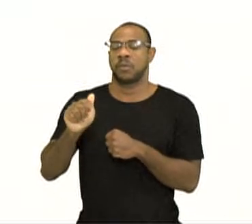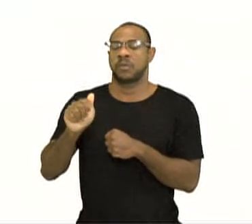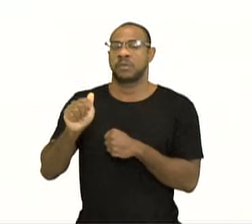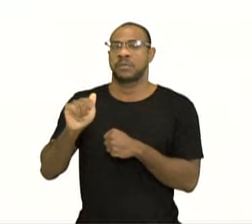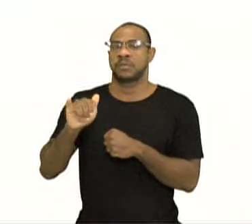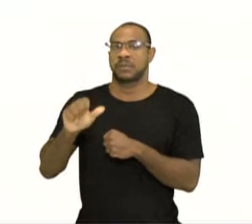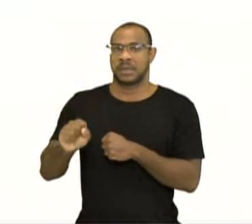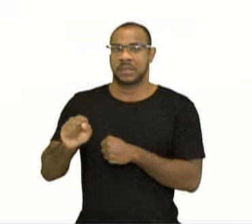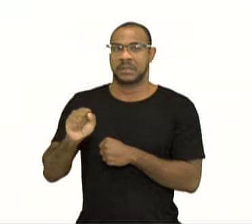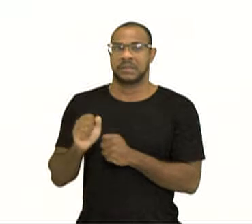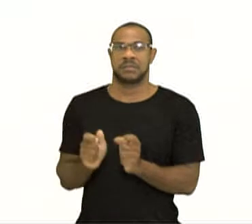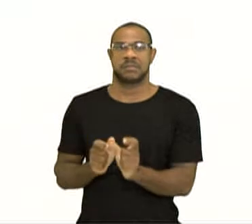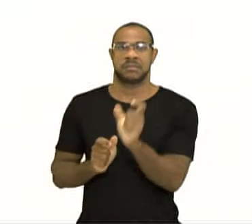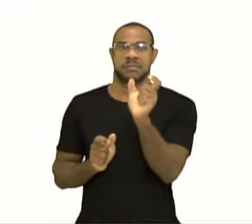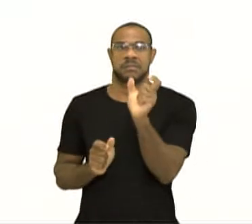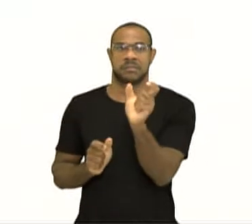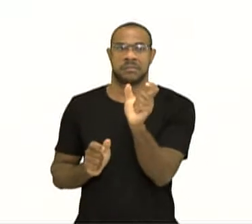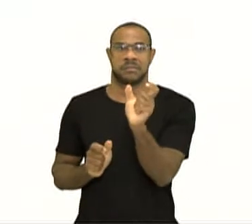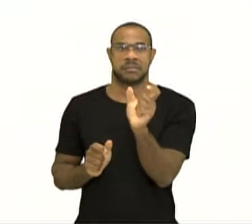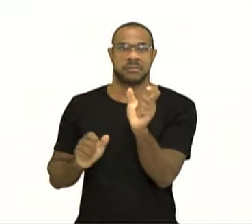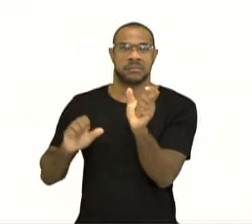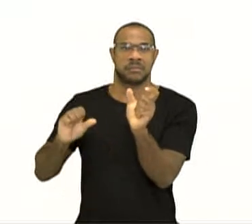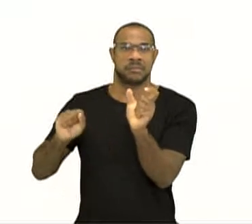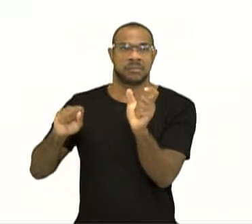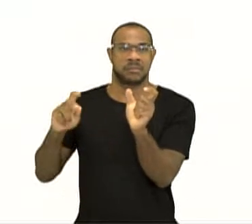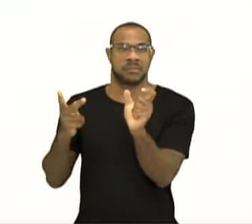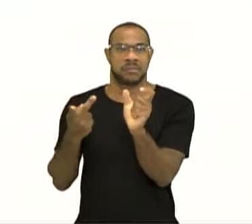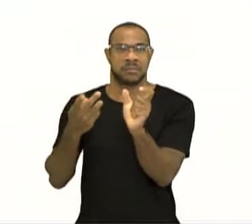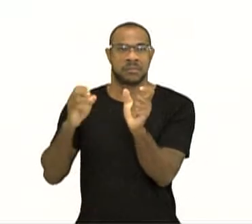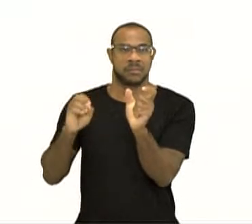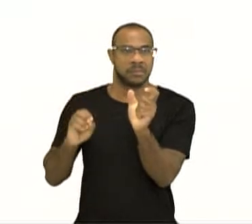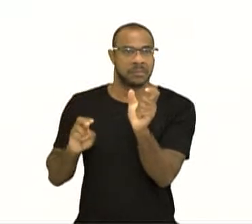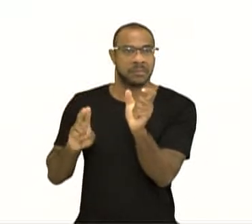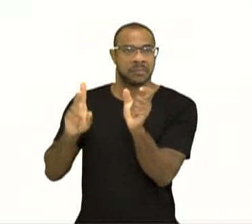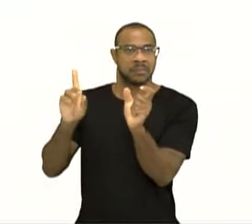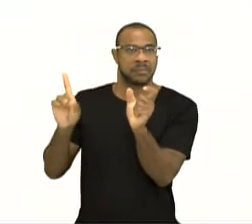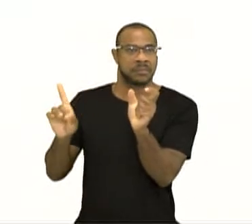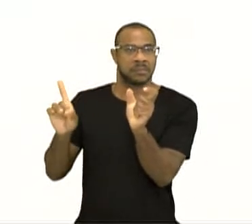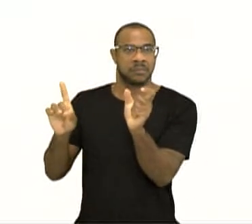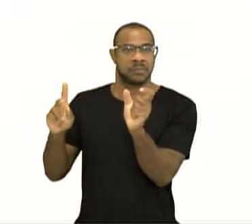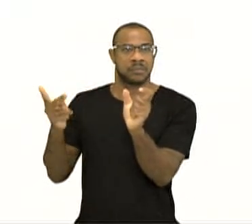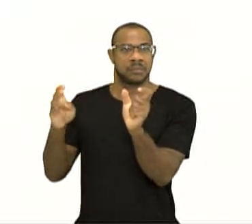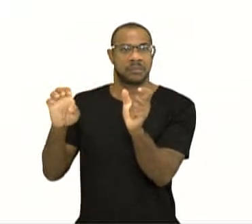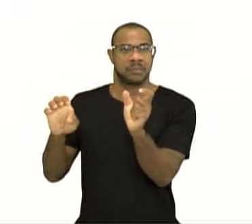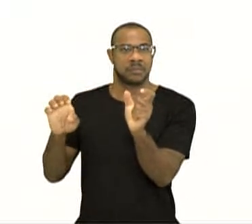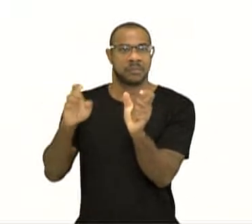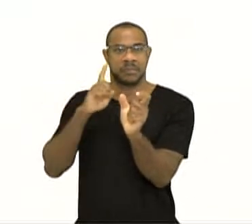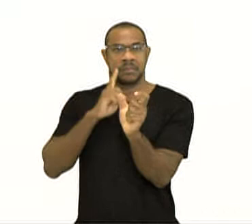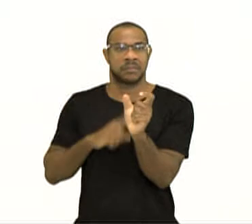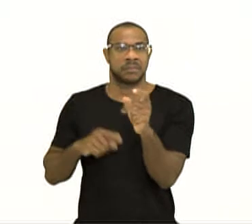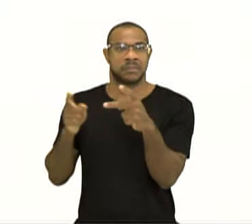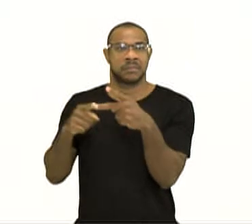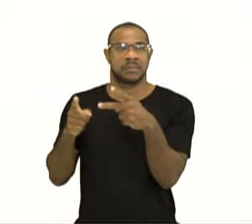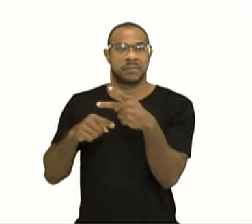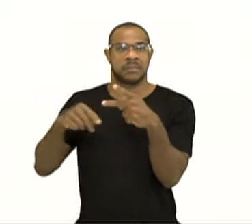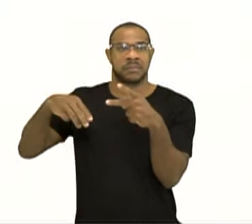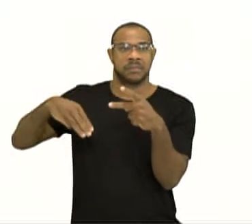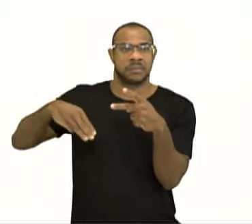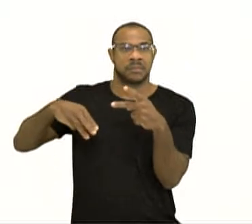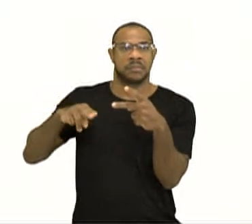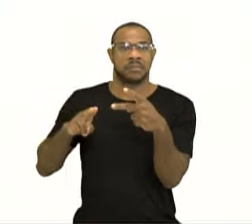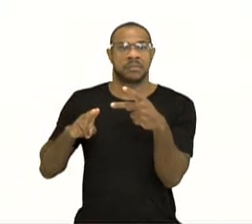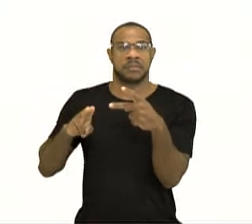significa deveria, tá? Ele é utilizado para dar conselhos. E aqui embaixo eu tenho o modal must, que significa